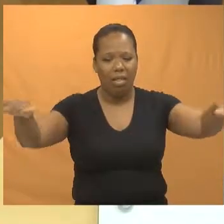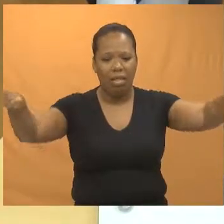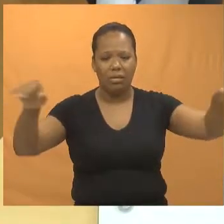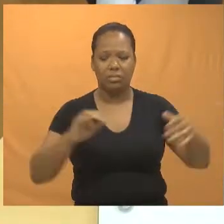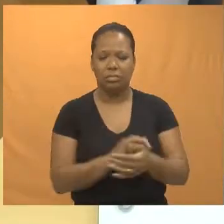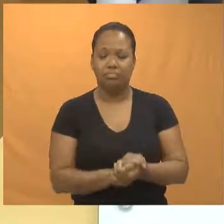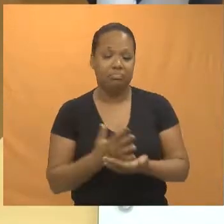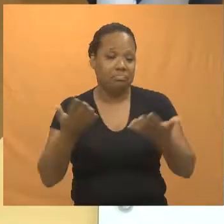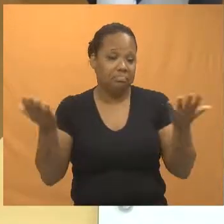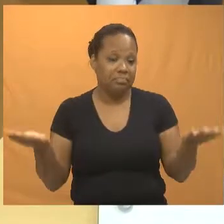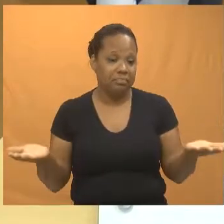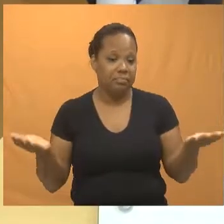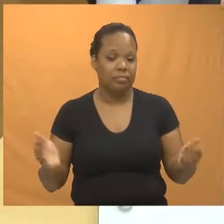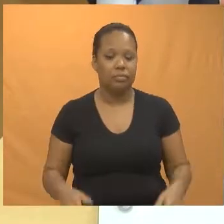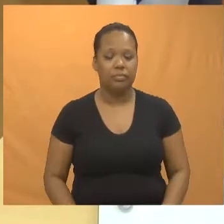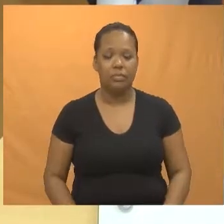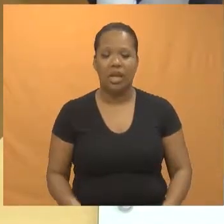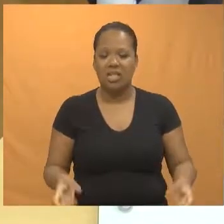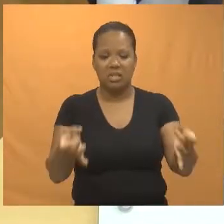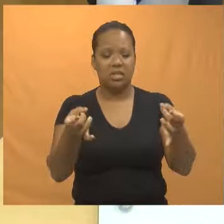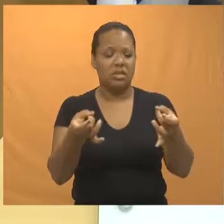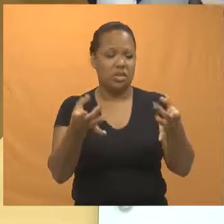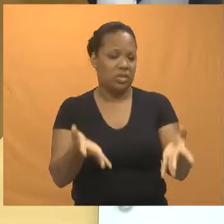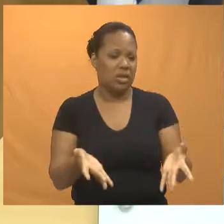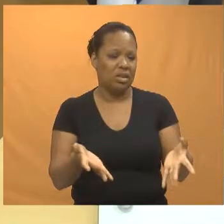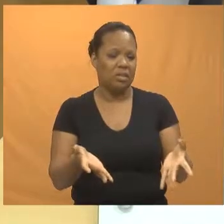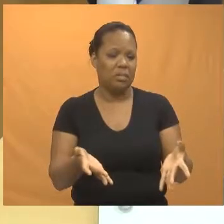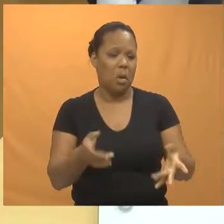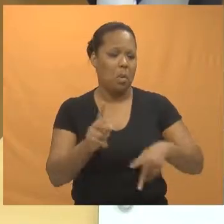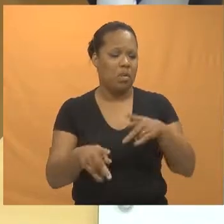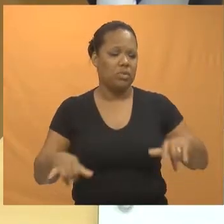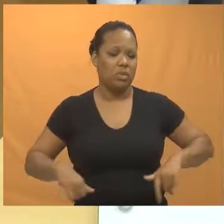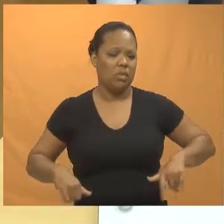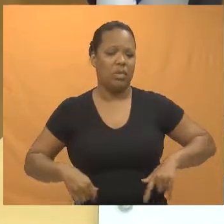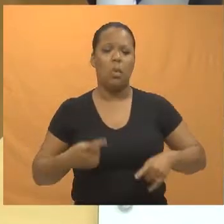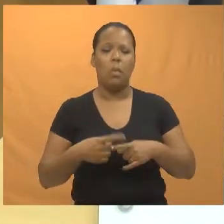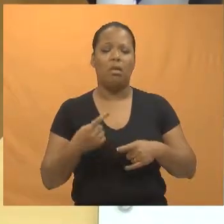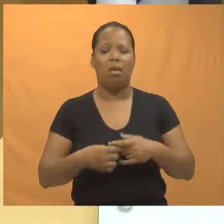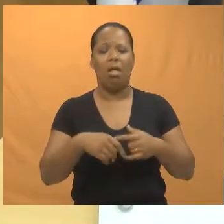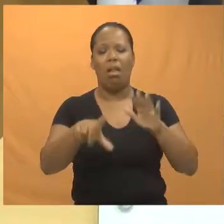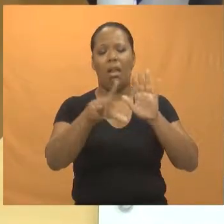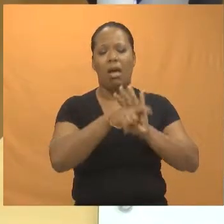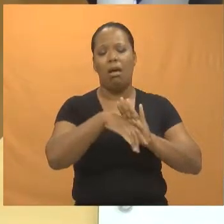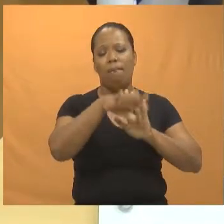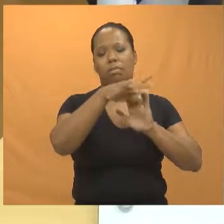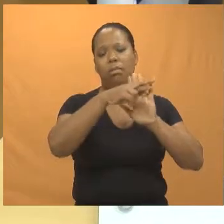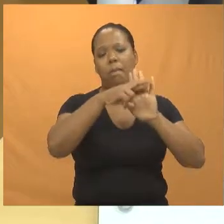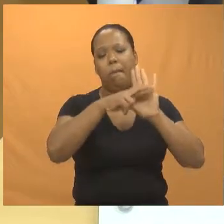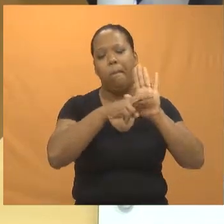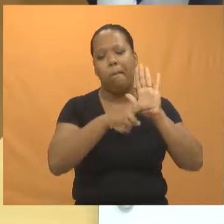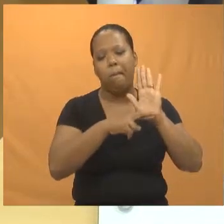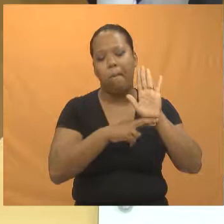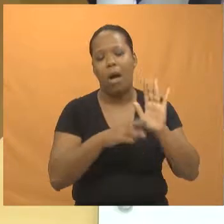não tem cabimento, né, a gente deixar a população sofrendo por uma burocracia pesada